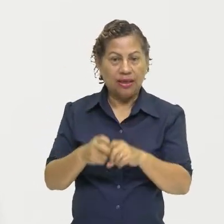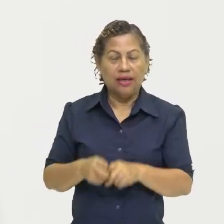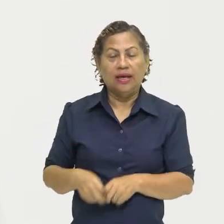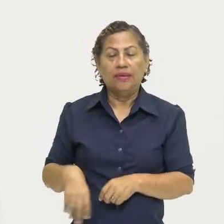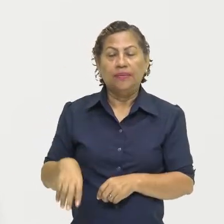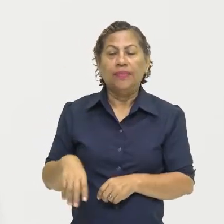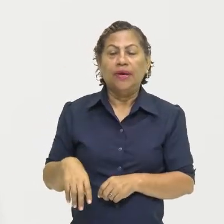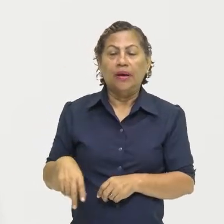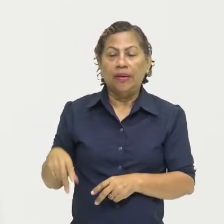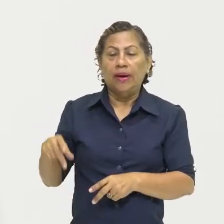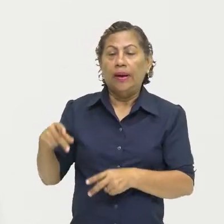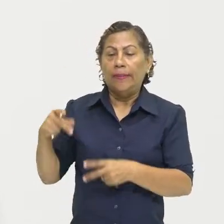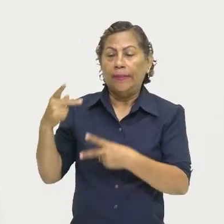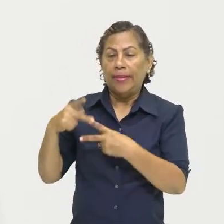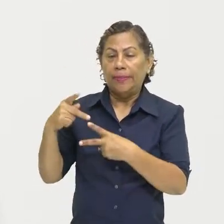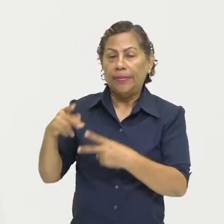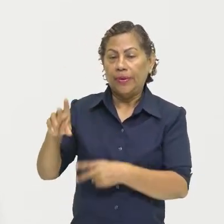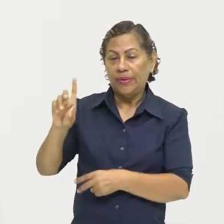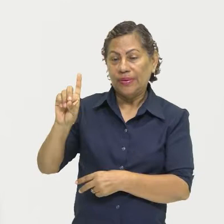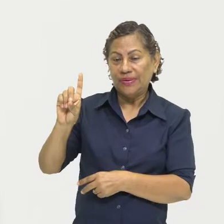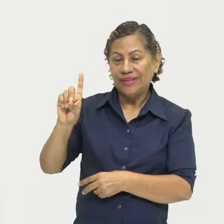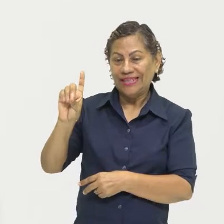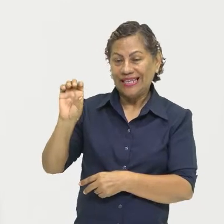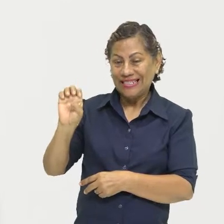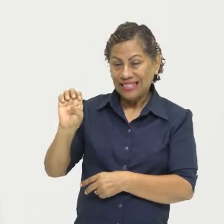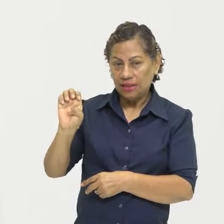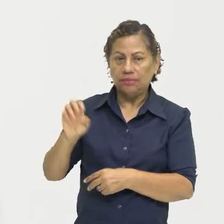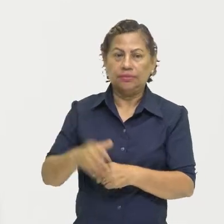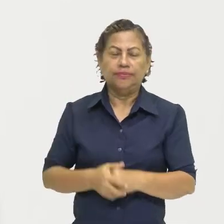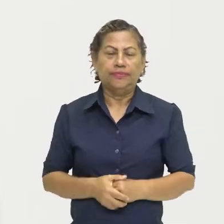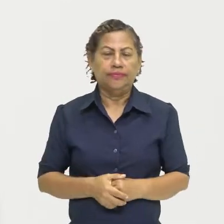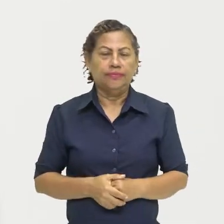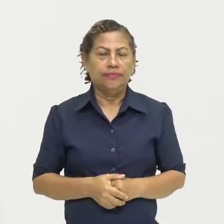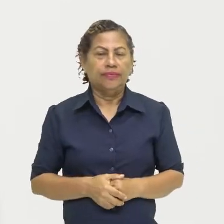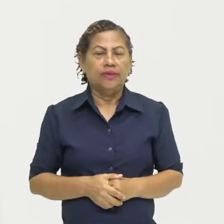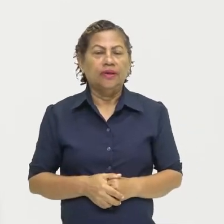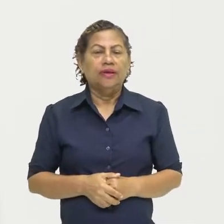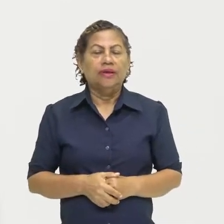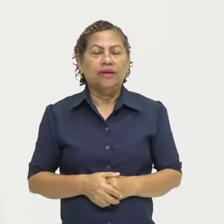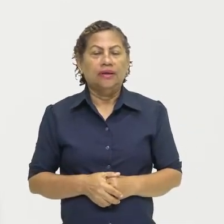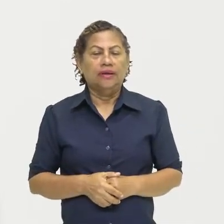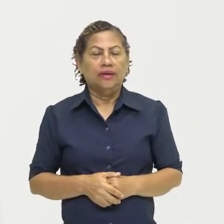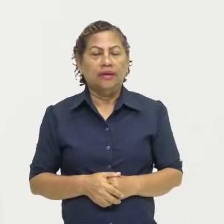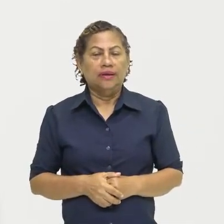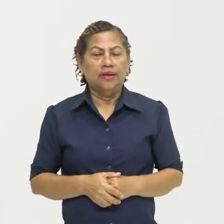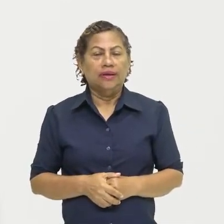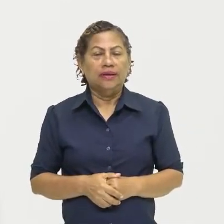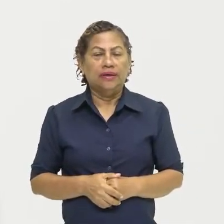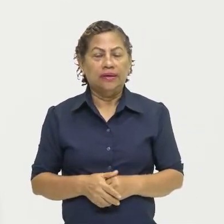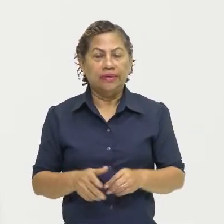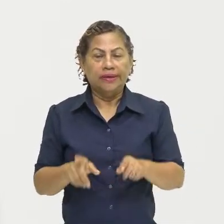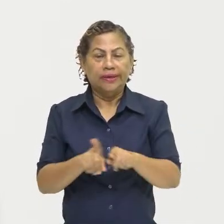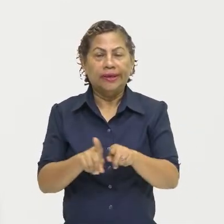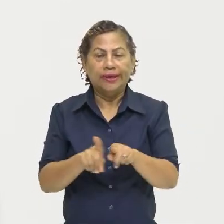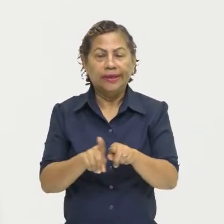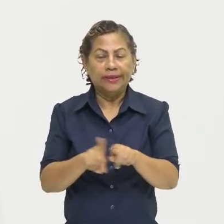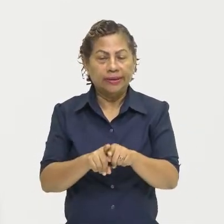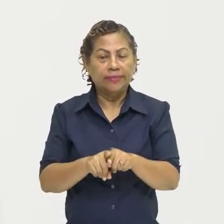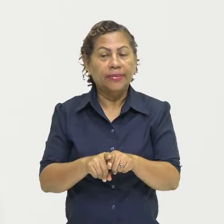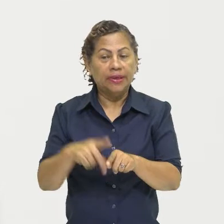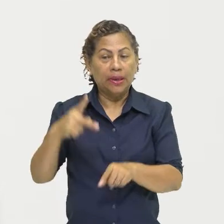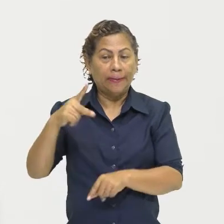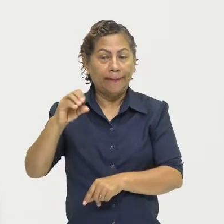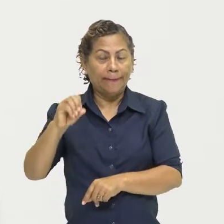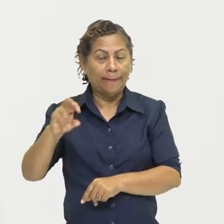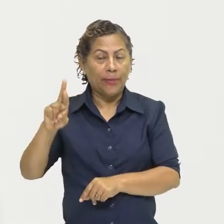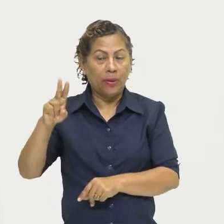ver algo. Estava ansioso por vê-la. Então, observe que aqui ele vai pedir a preposição